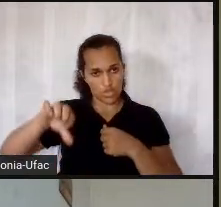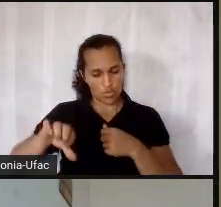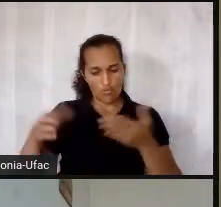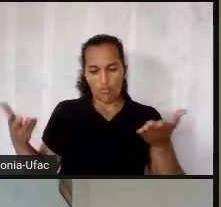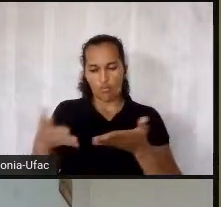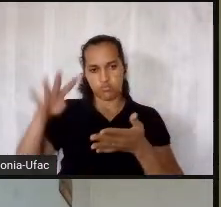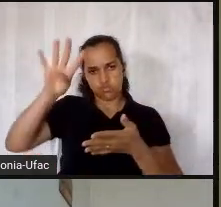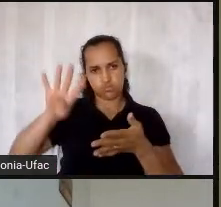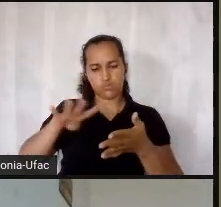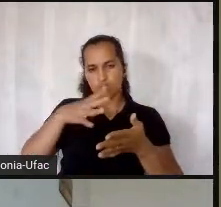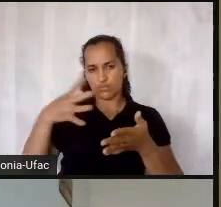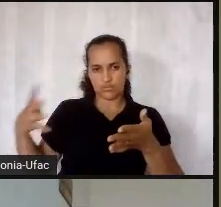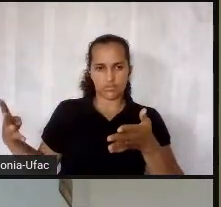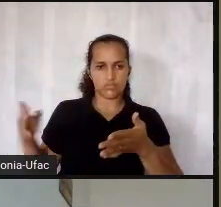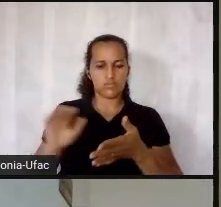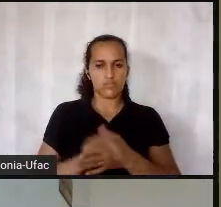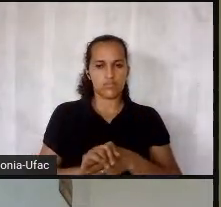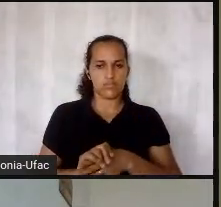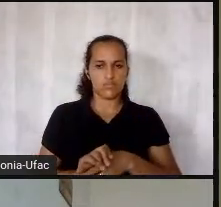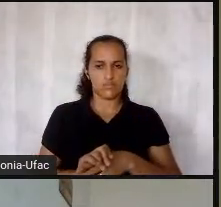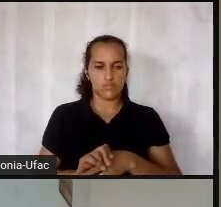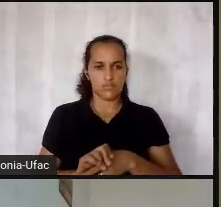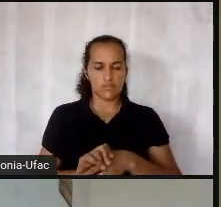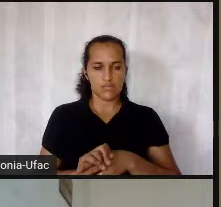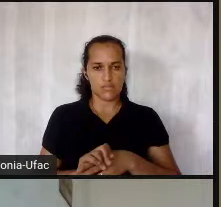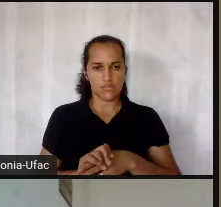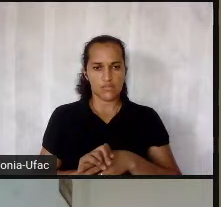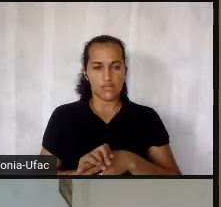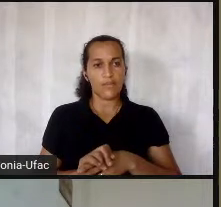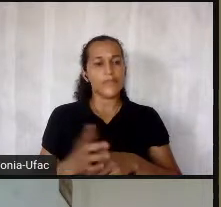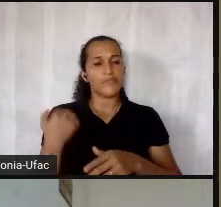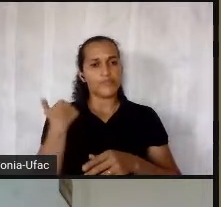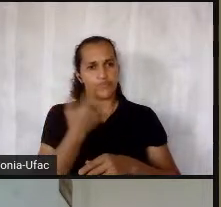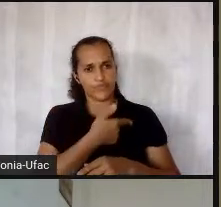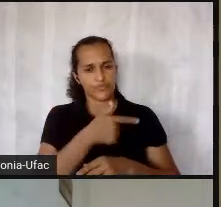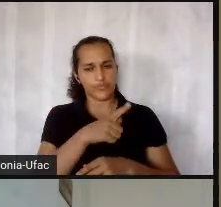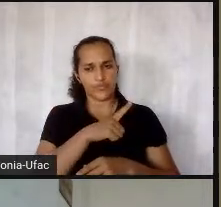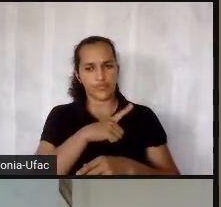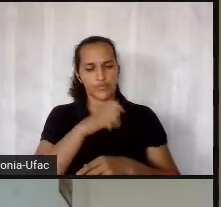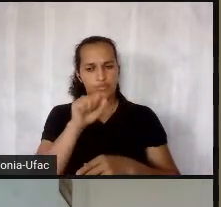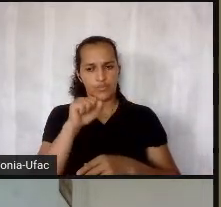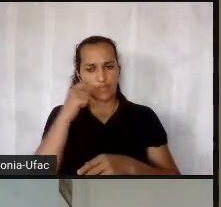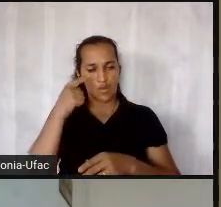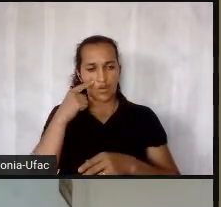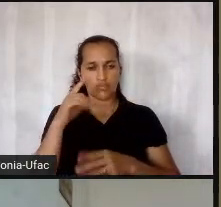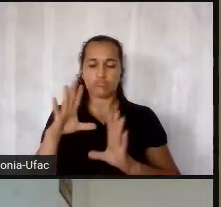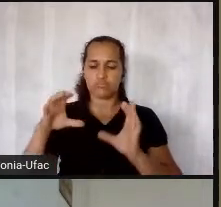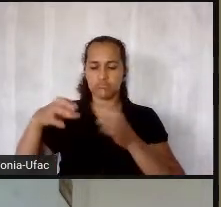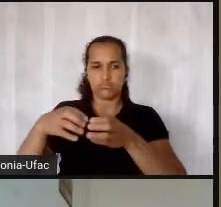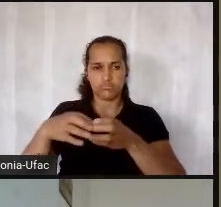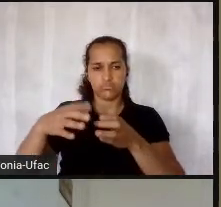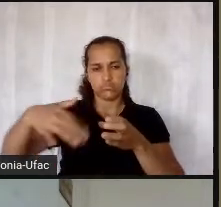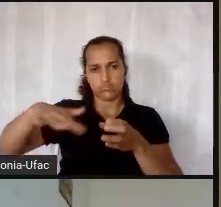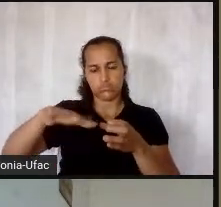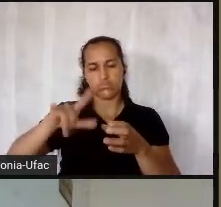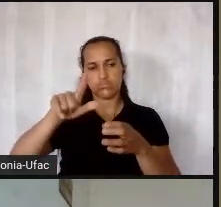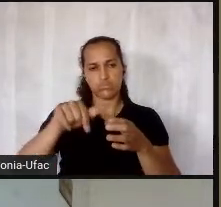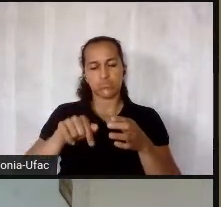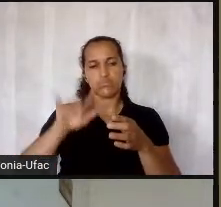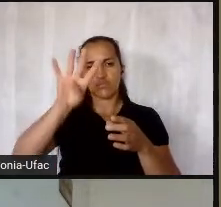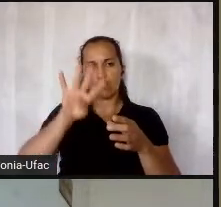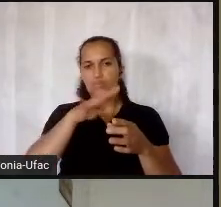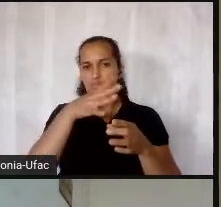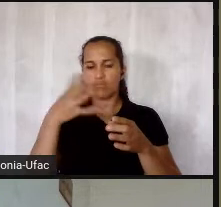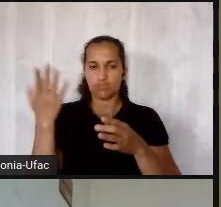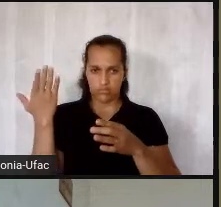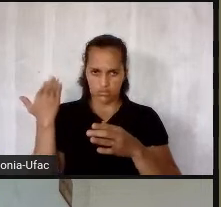a outra também ainda está em vigor, porque temos turmas ainda pertencentes a essa grade antiga. As mudanças